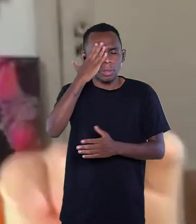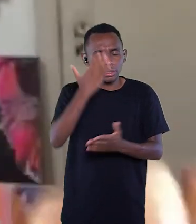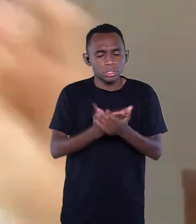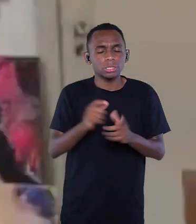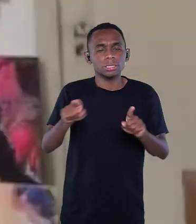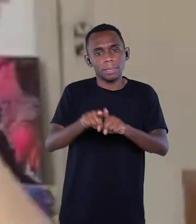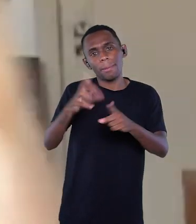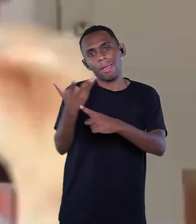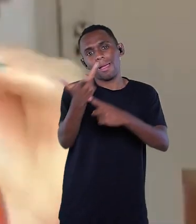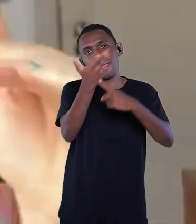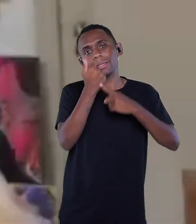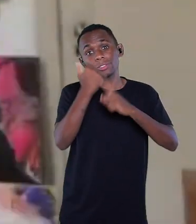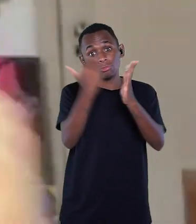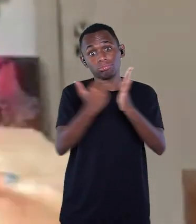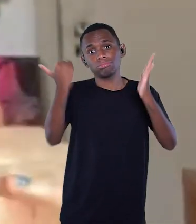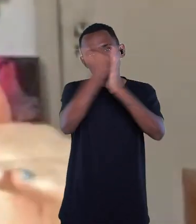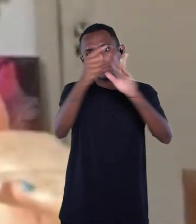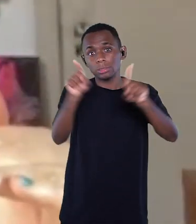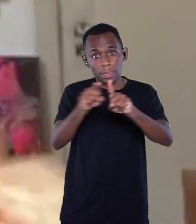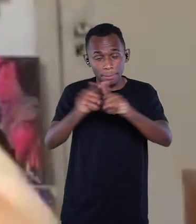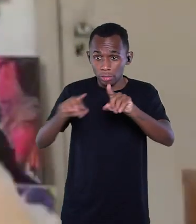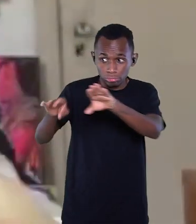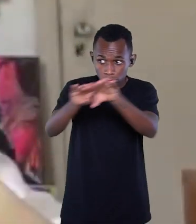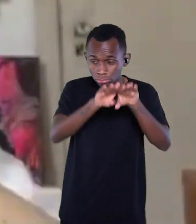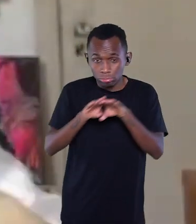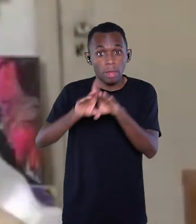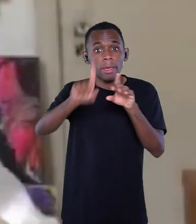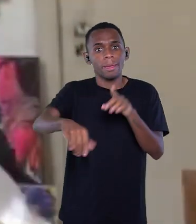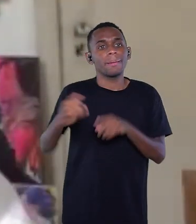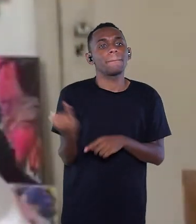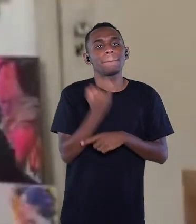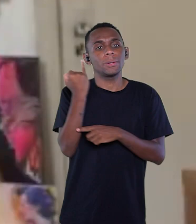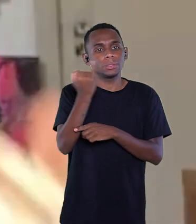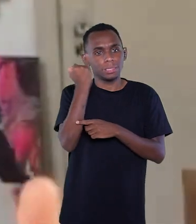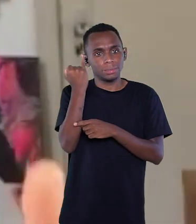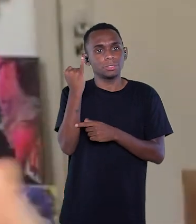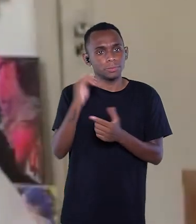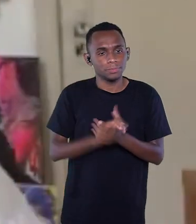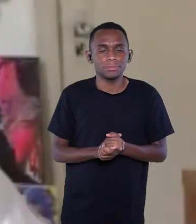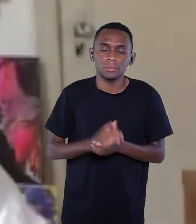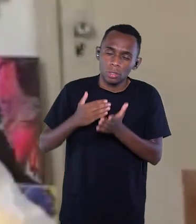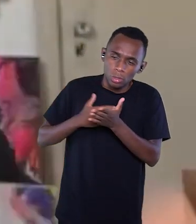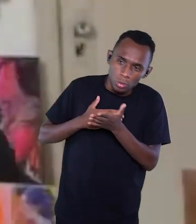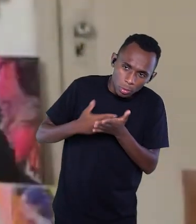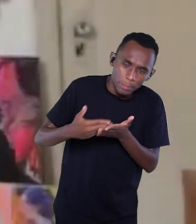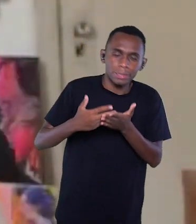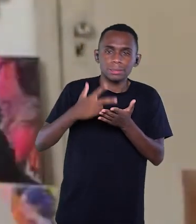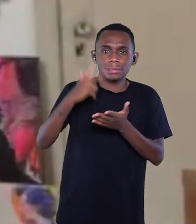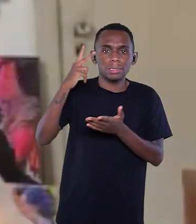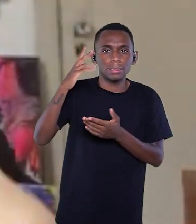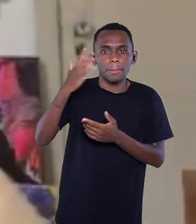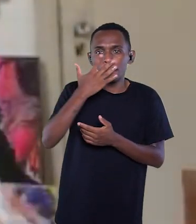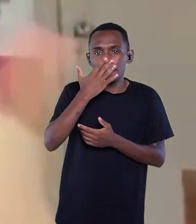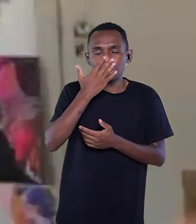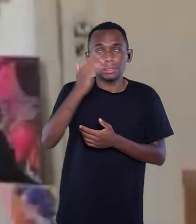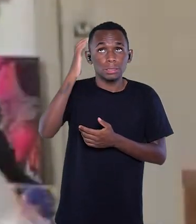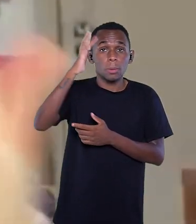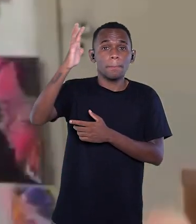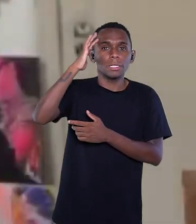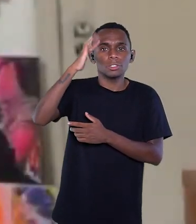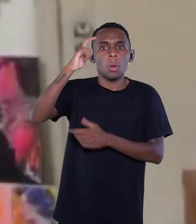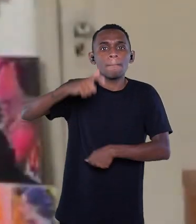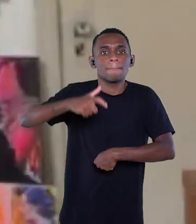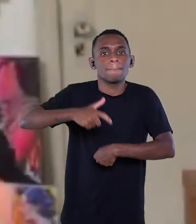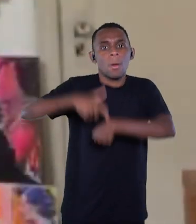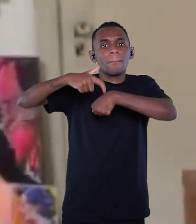da cultura, que é tão alto quanto qualquer outro. Assim. Ele é muito importante também. Todo início tem a mística, né? Que é um momento